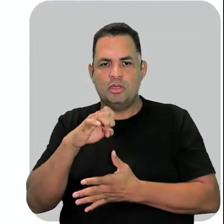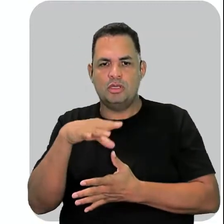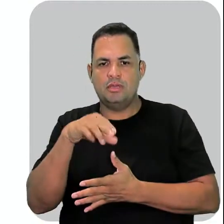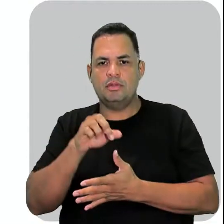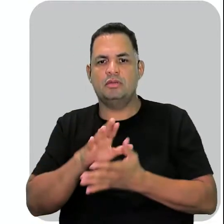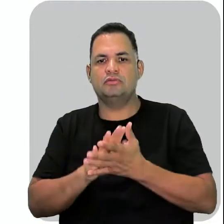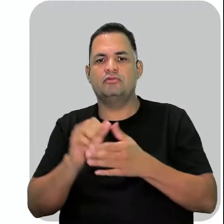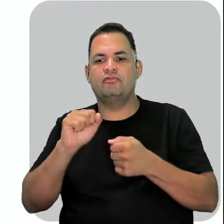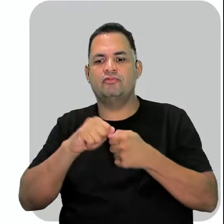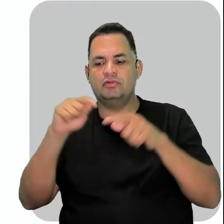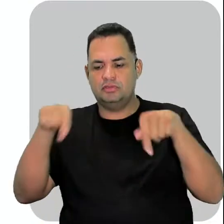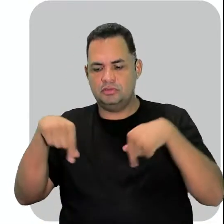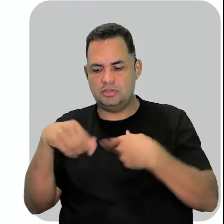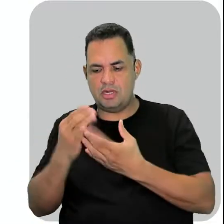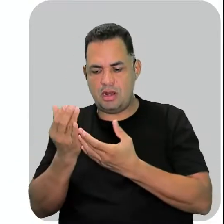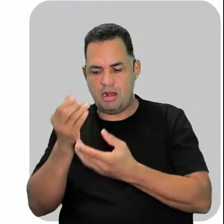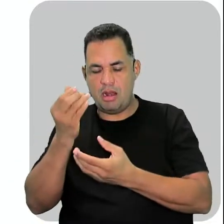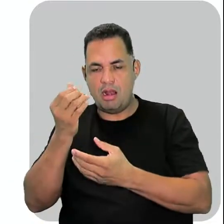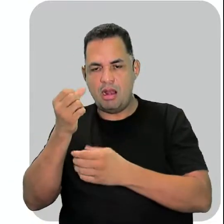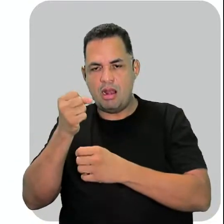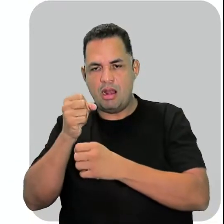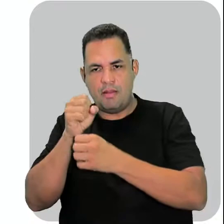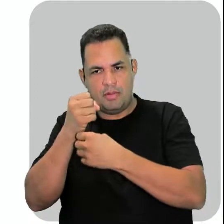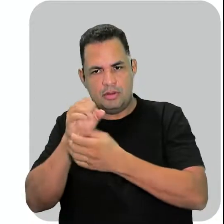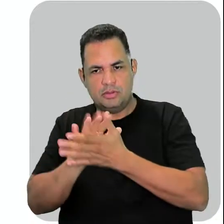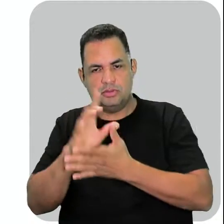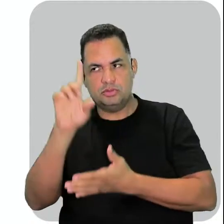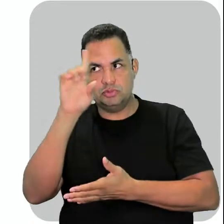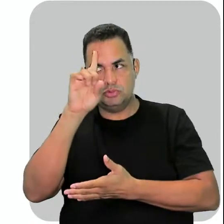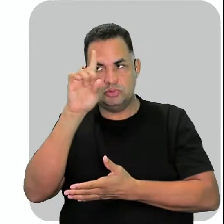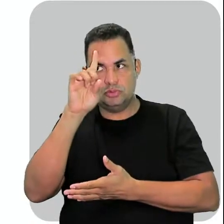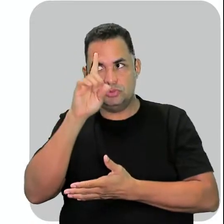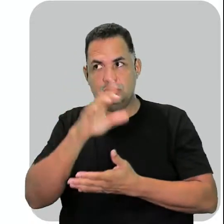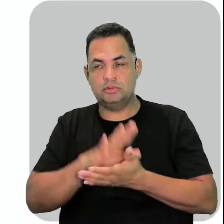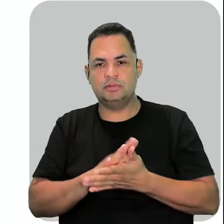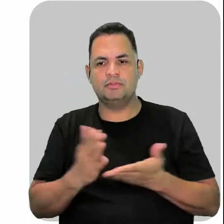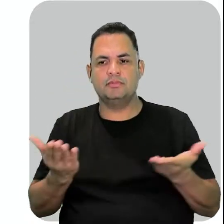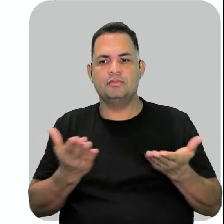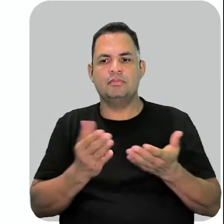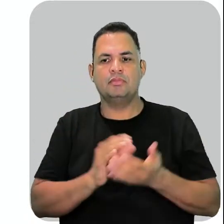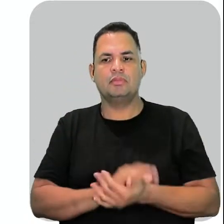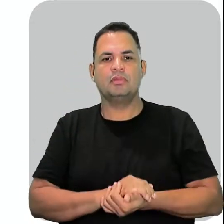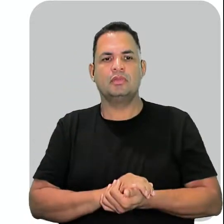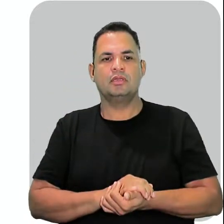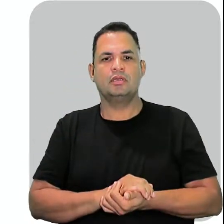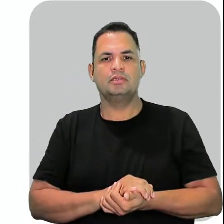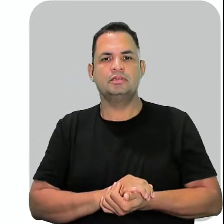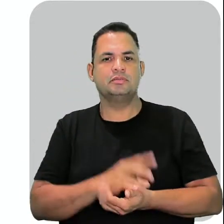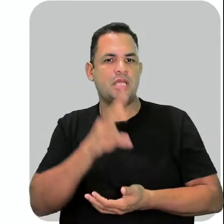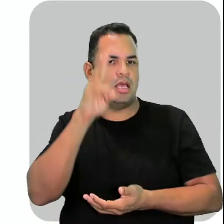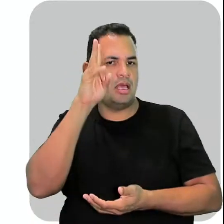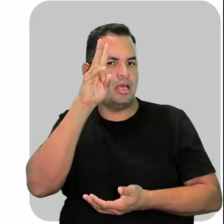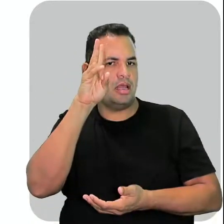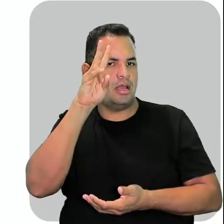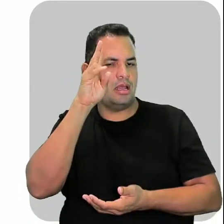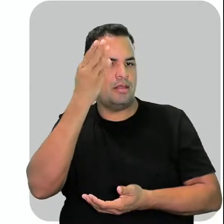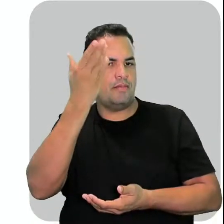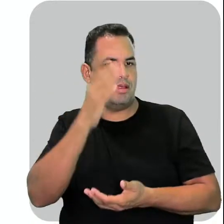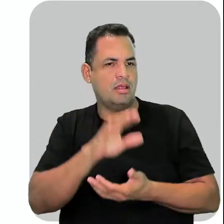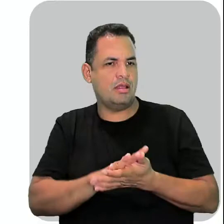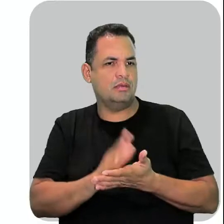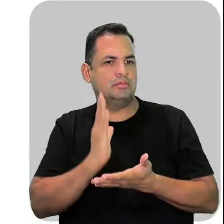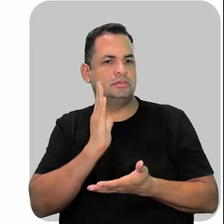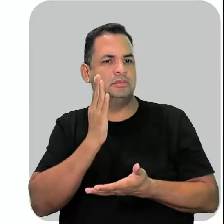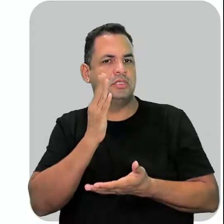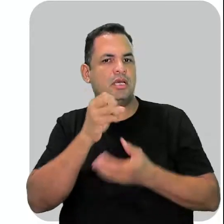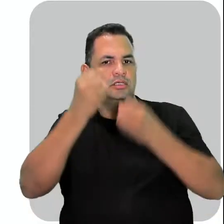polímeros sintéticos no dia a dia. Então, só para a gente refrescar a memória, apesar da gente